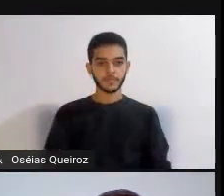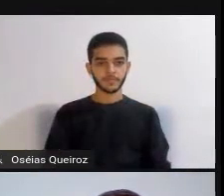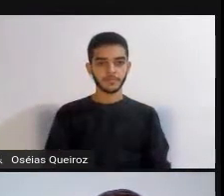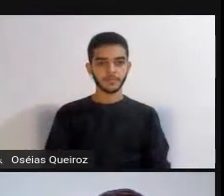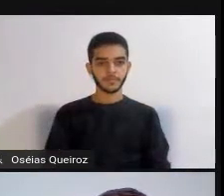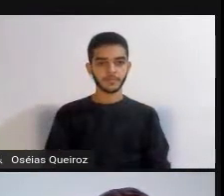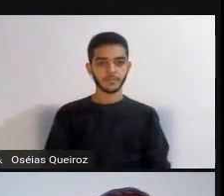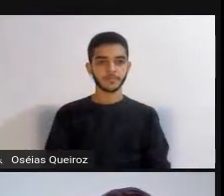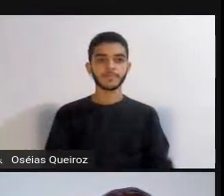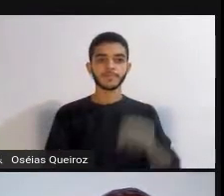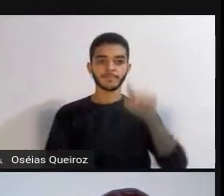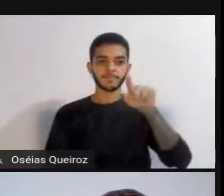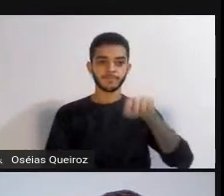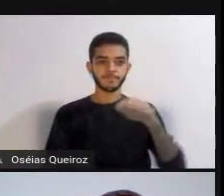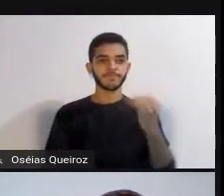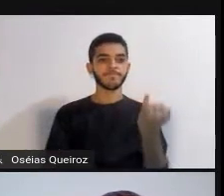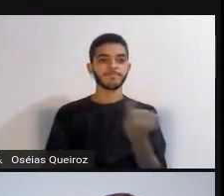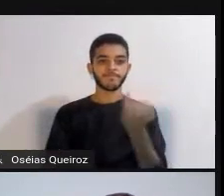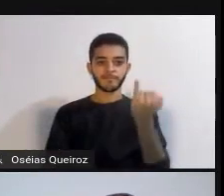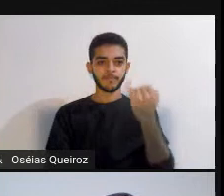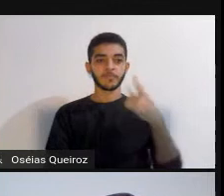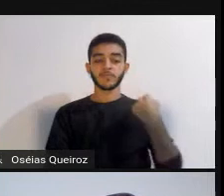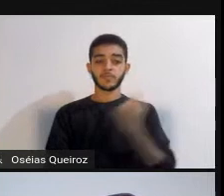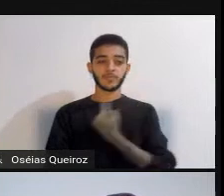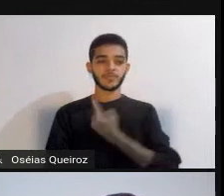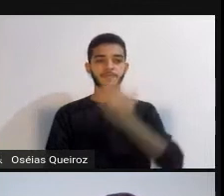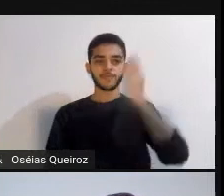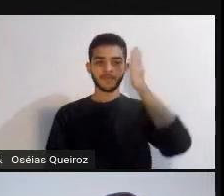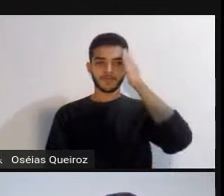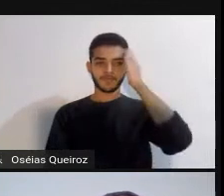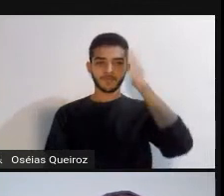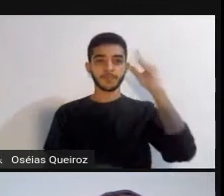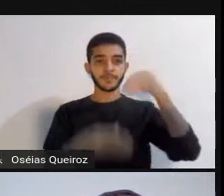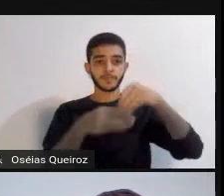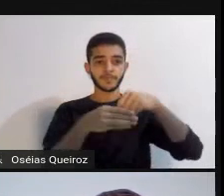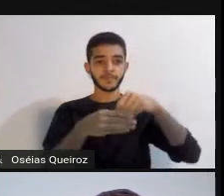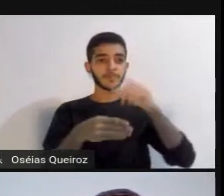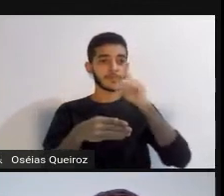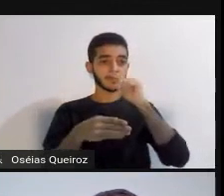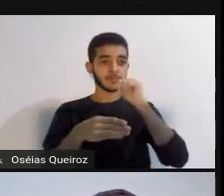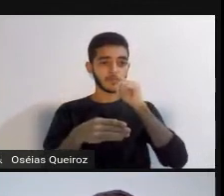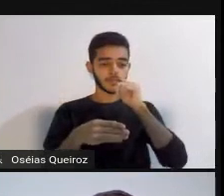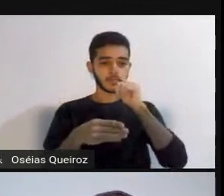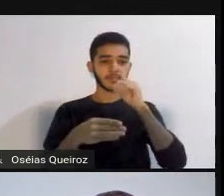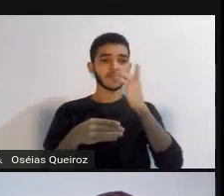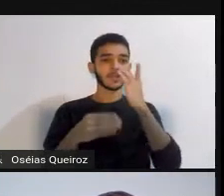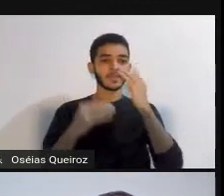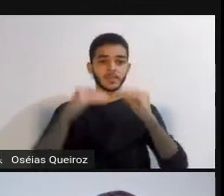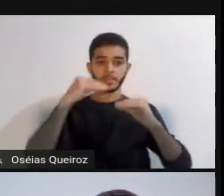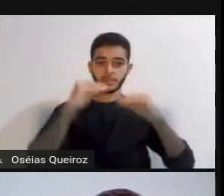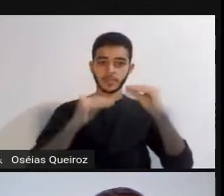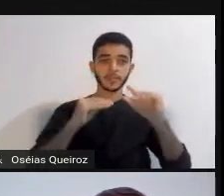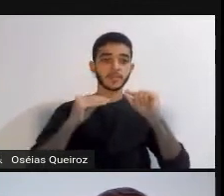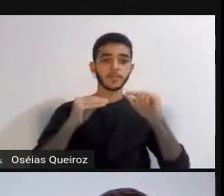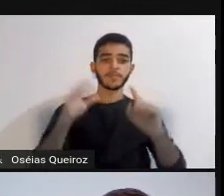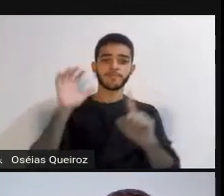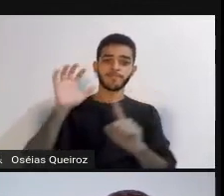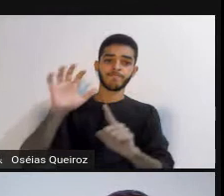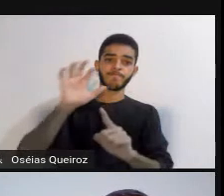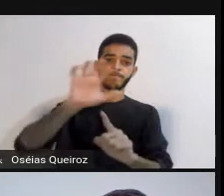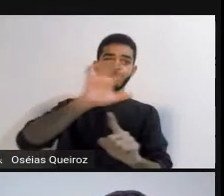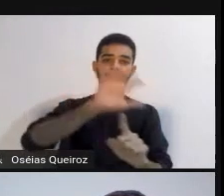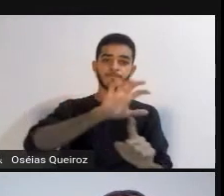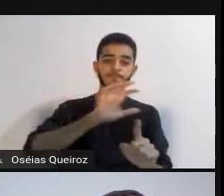E é importante nós entendermos que no ecossistema aquático, o microplástico ele já está influenciando basicamente todos